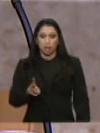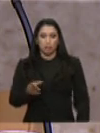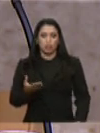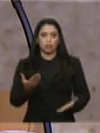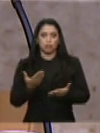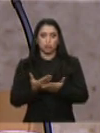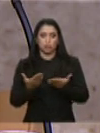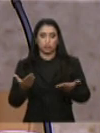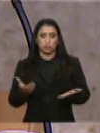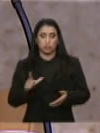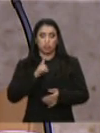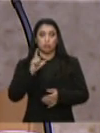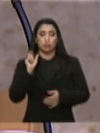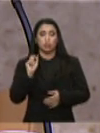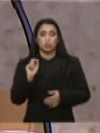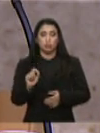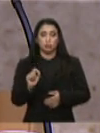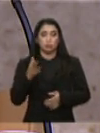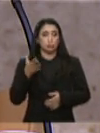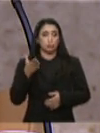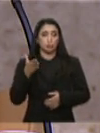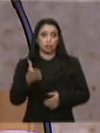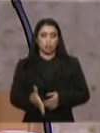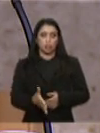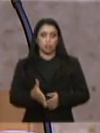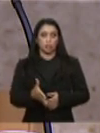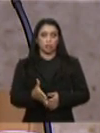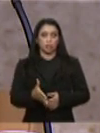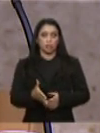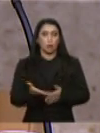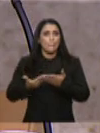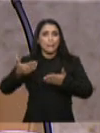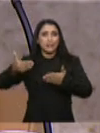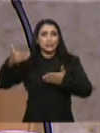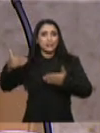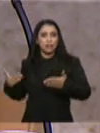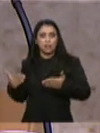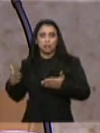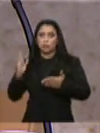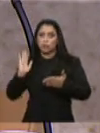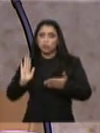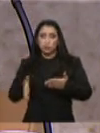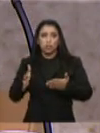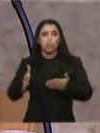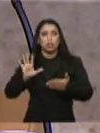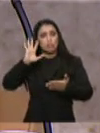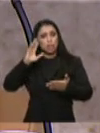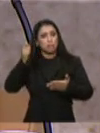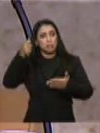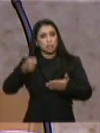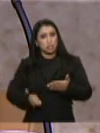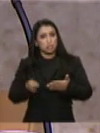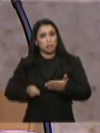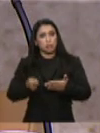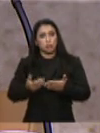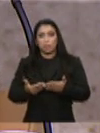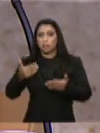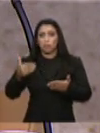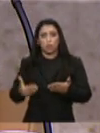desconstitui, é certo, diretamente os efeitos passados e já consumados na sentença